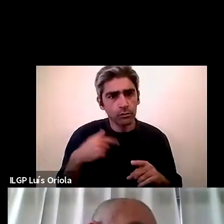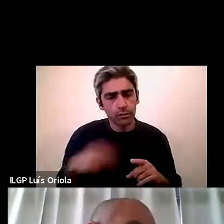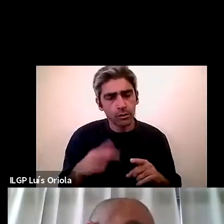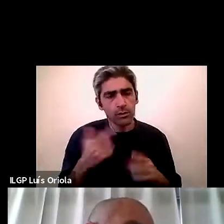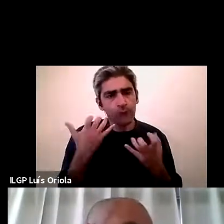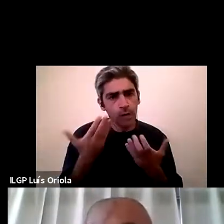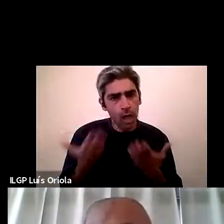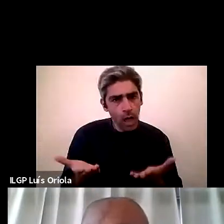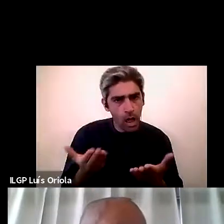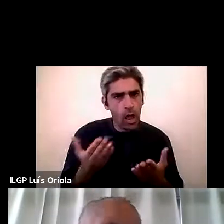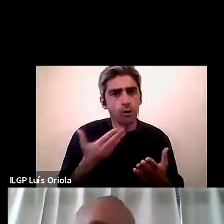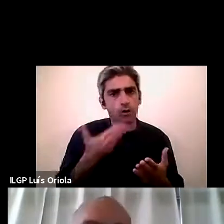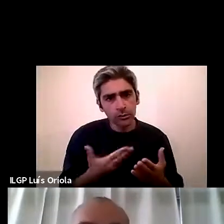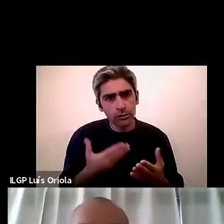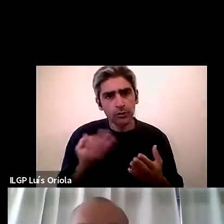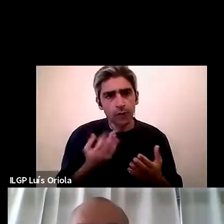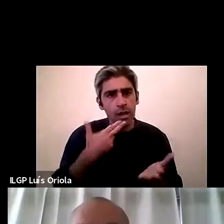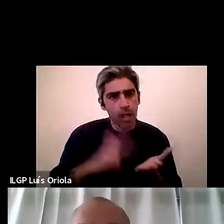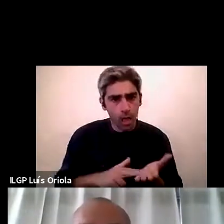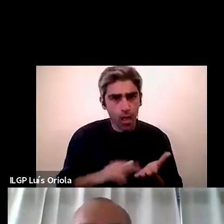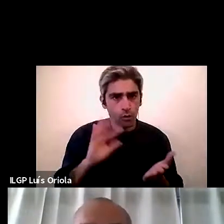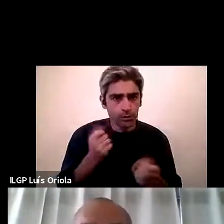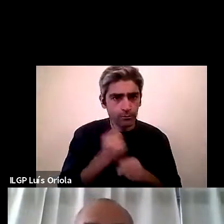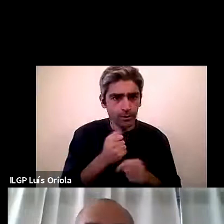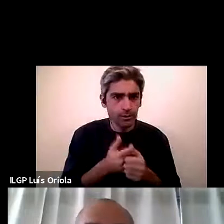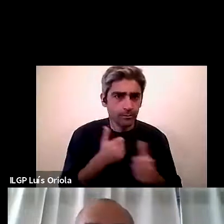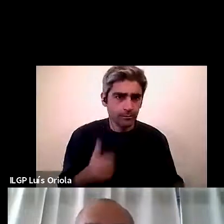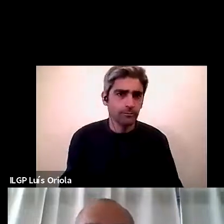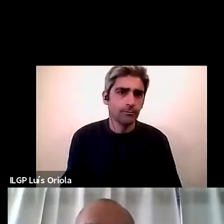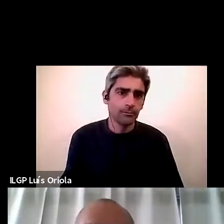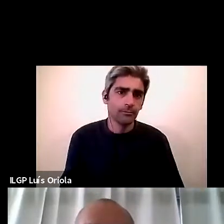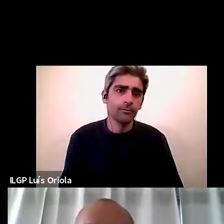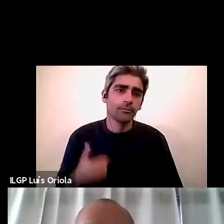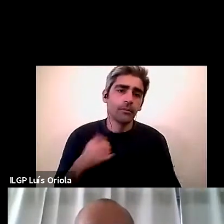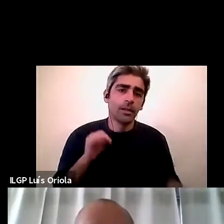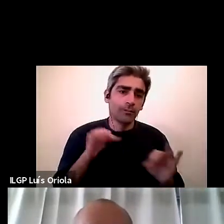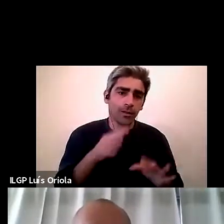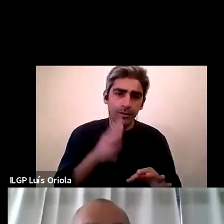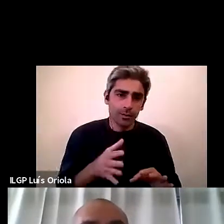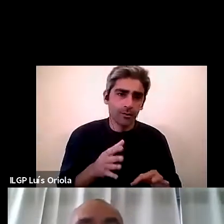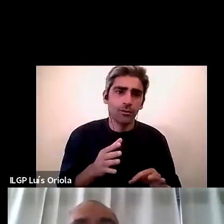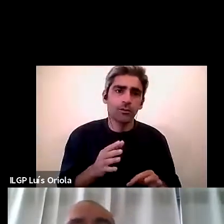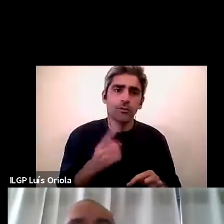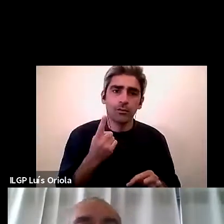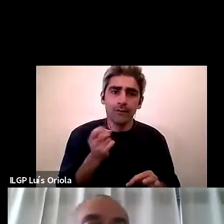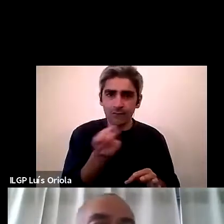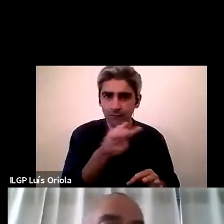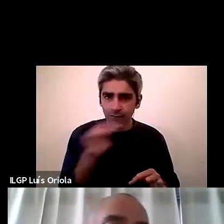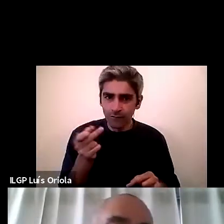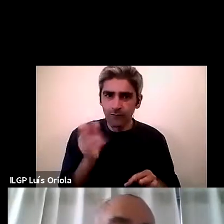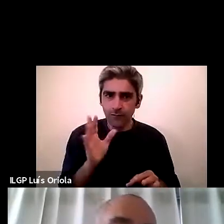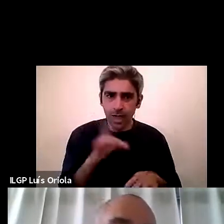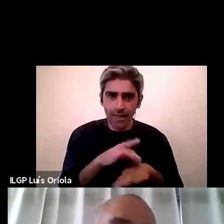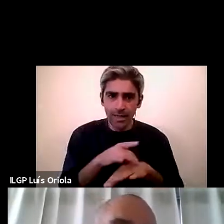da informação experienciada real do que é trabalhar a partir de casa. E queria terminar aqui a minha intervenção com uma frase que está no